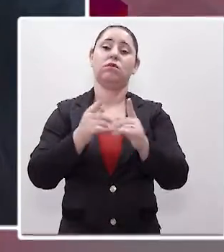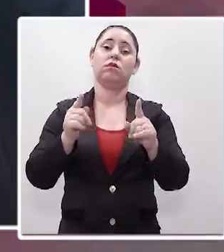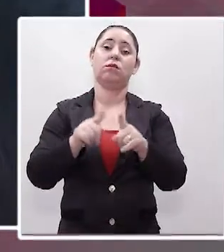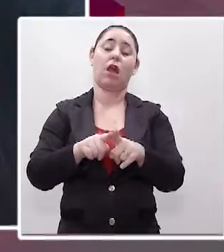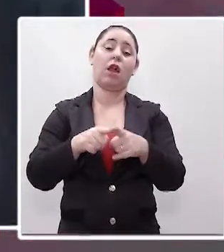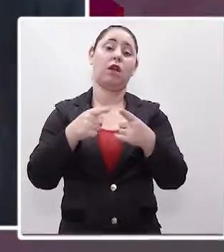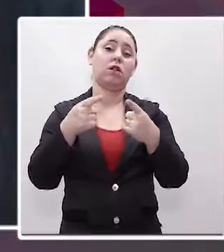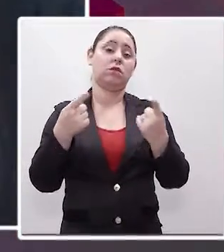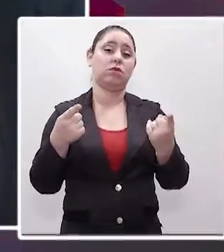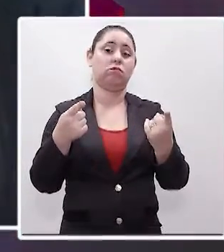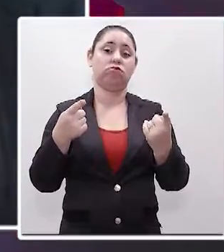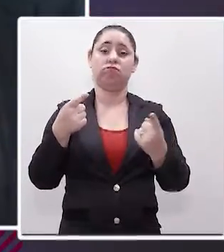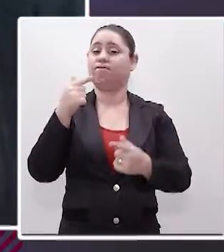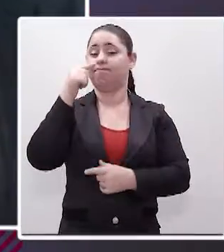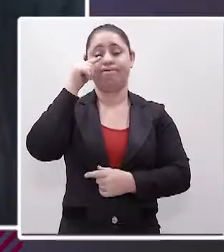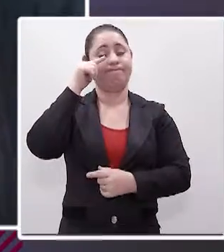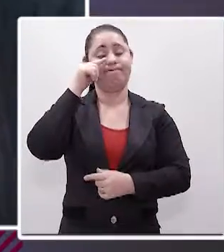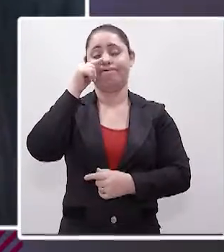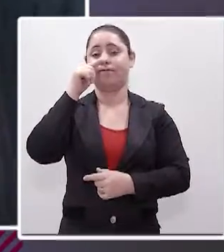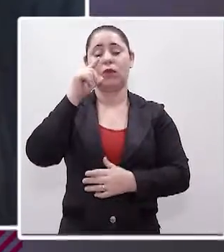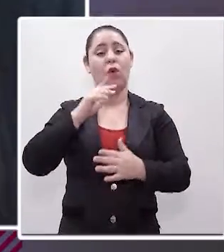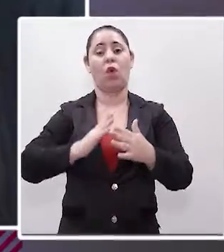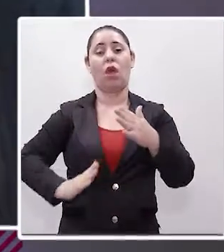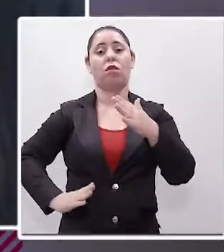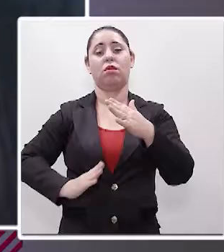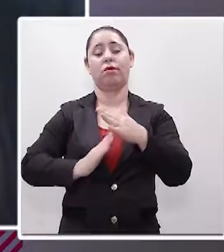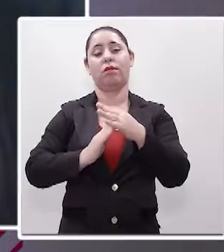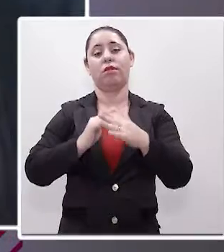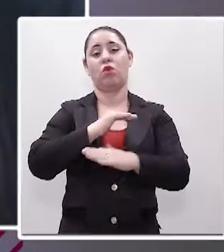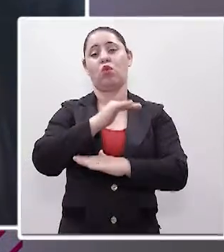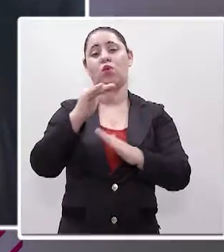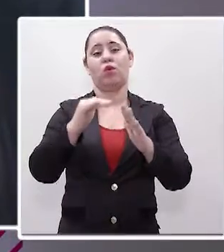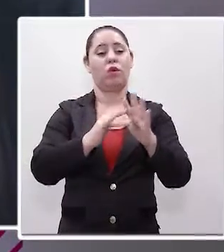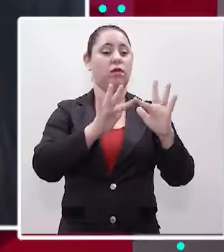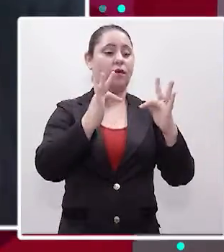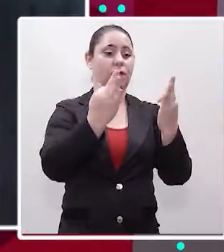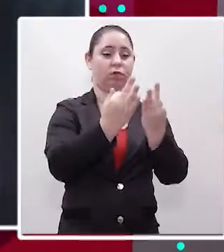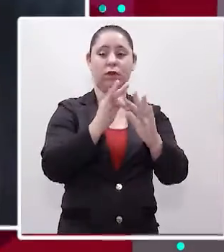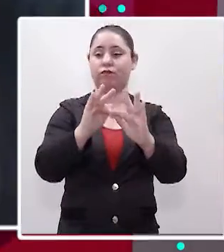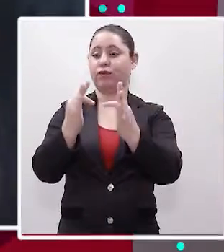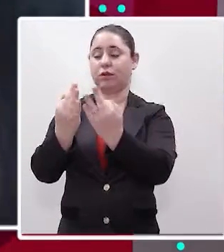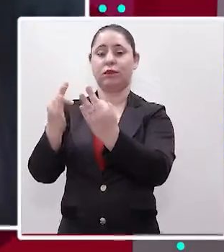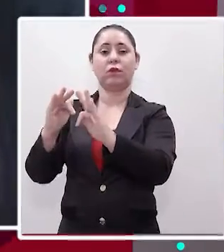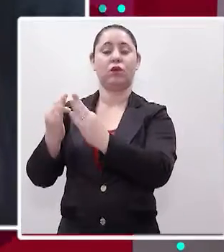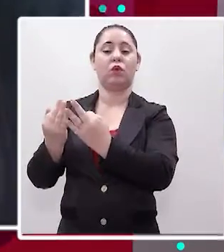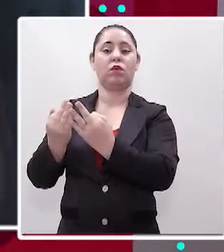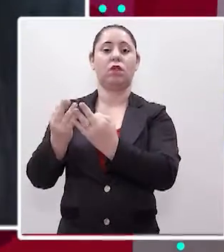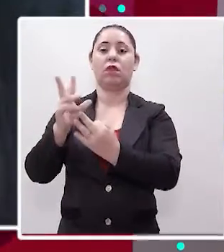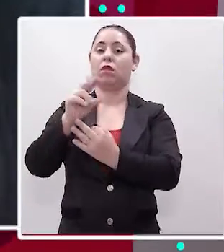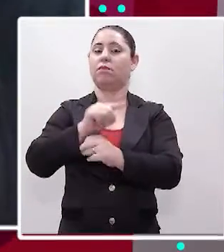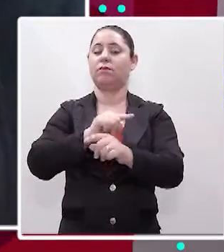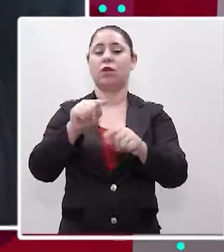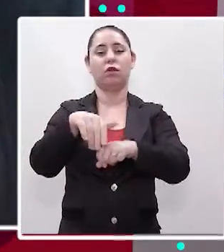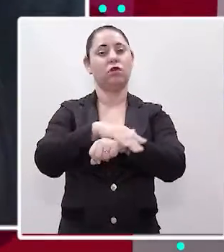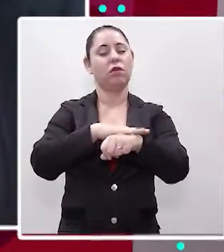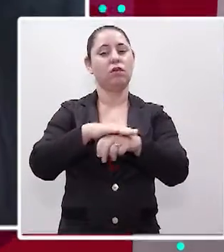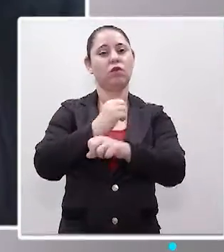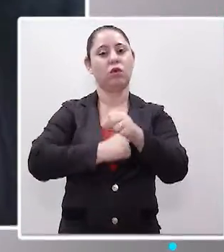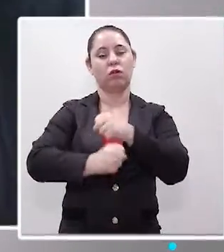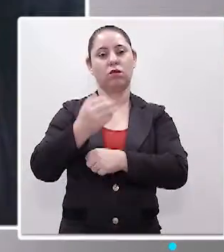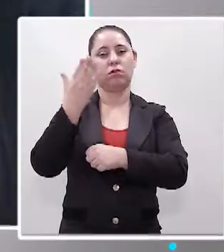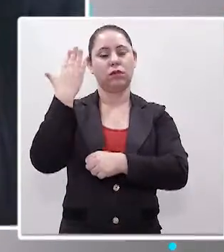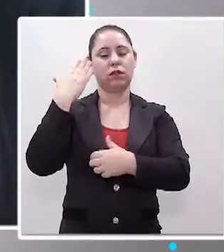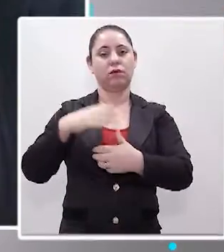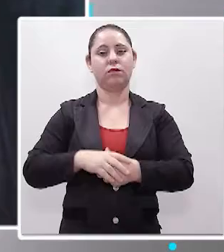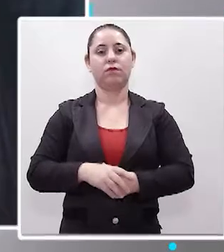atividades, mas a gente não conseguiu chegar a todas as famílias, né, e a gente conversou um